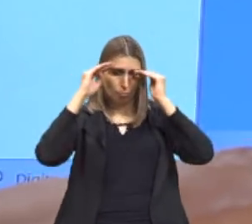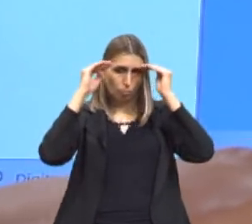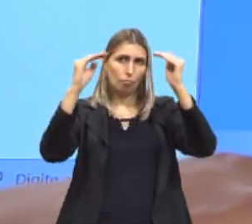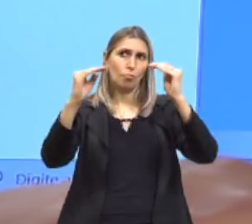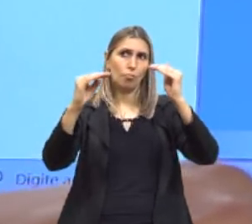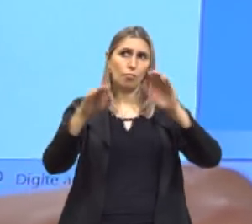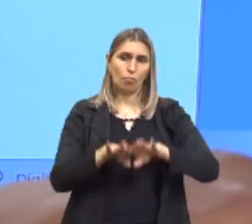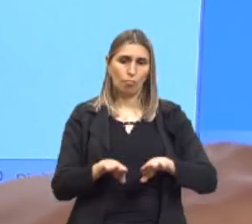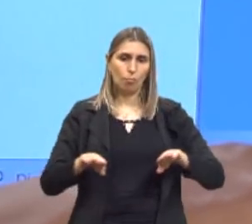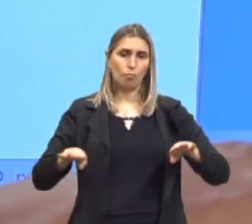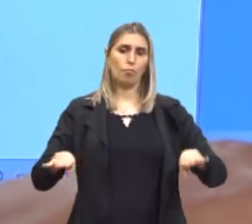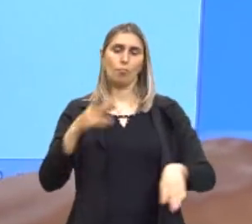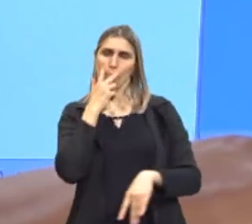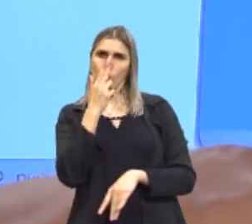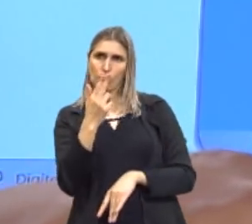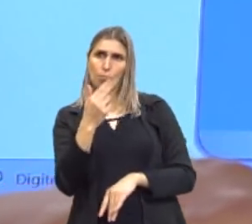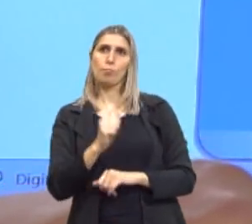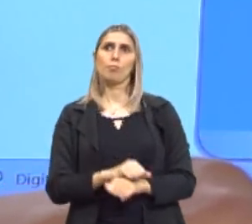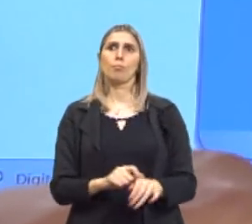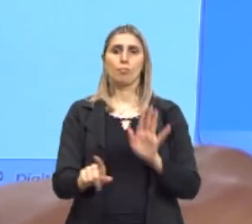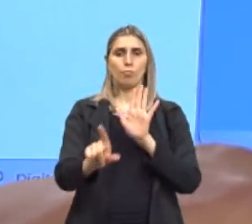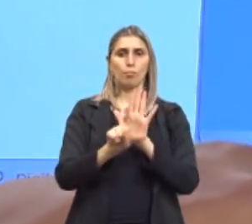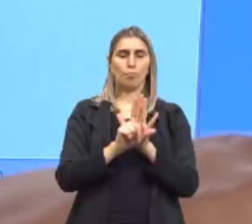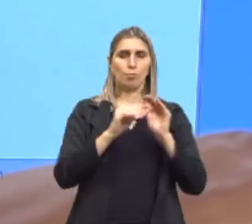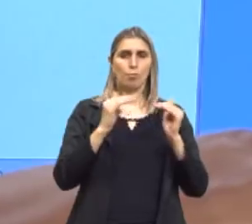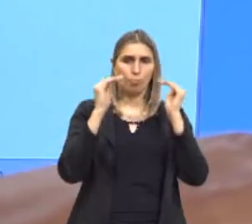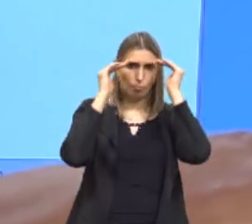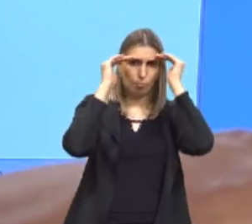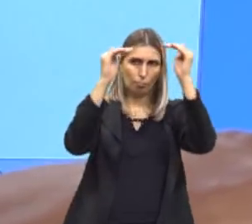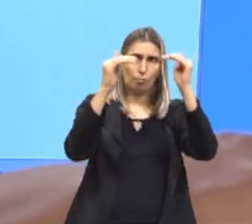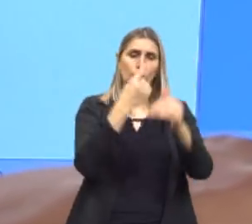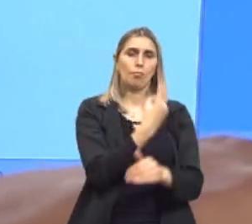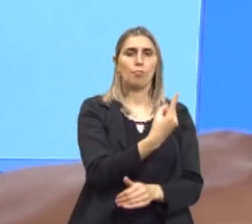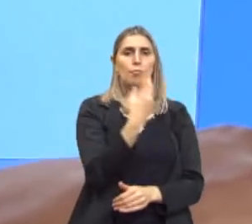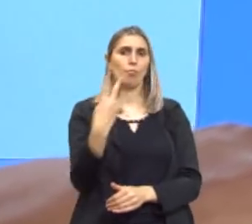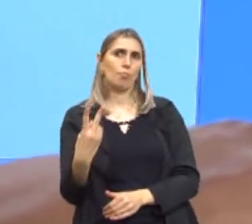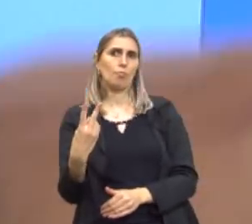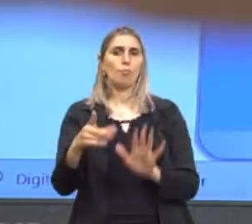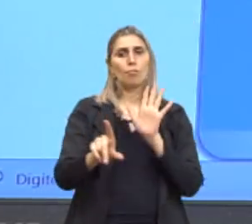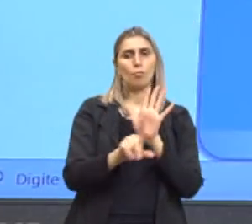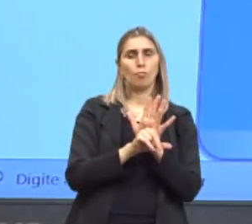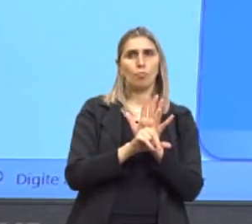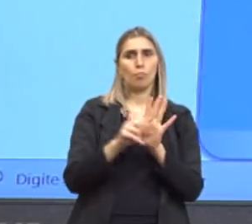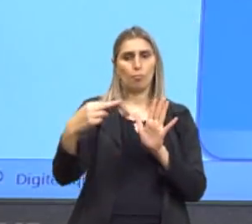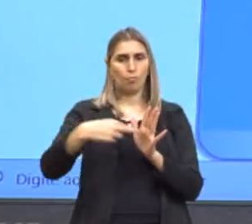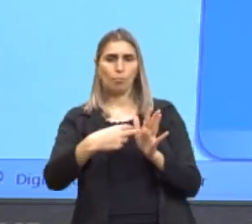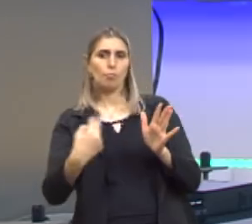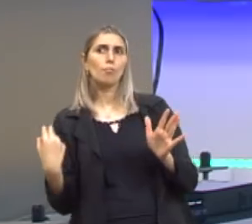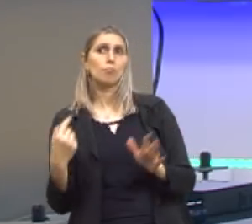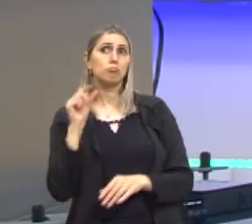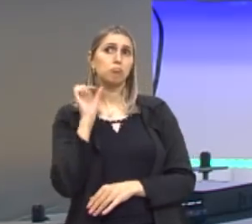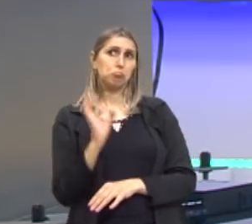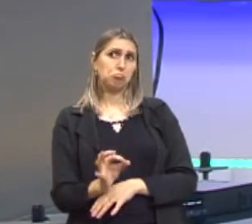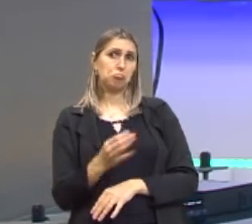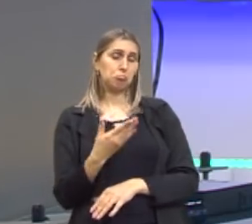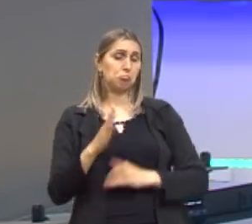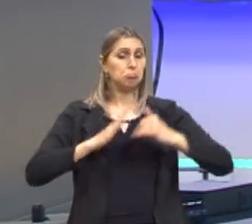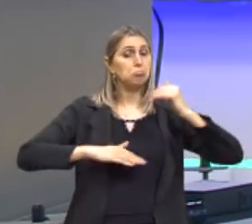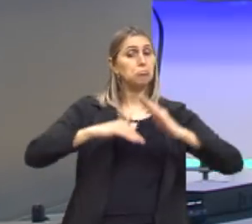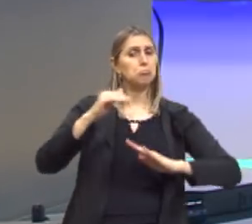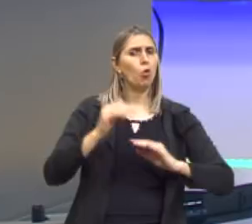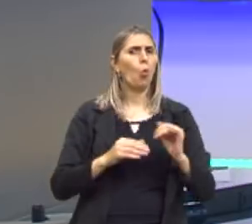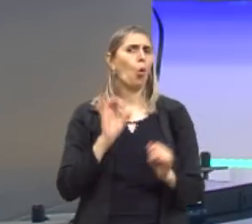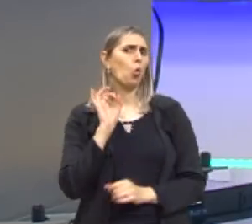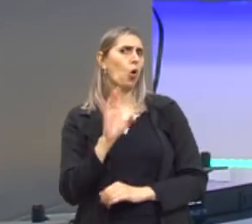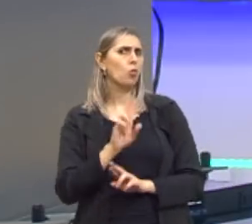mesmo plano, né? Então, obedecem a primeira e a segunda lei da reflexão. Certo? Isso será que acontece na prática ou é só